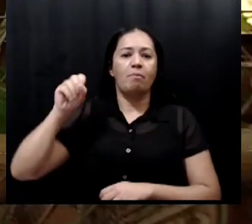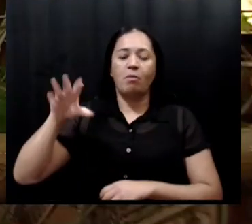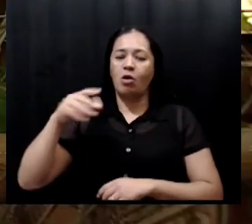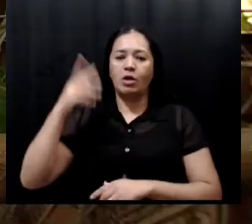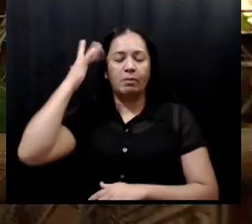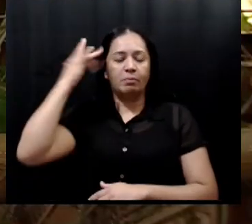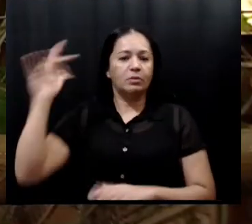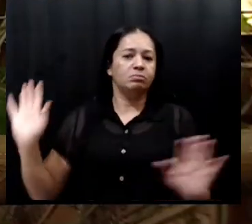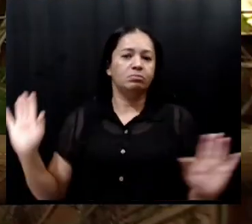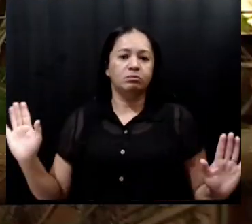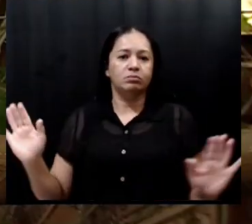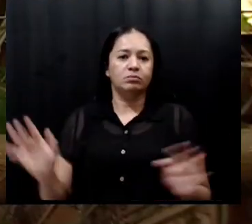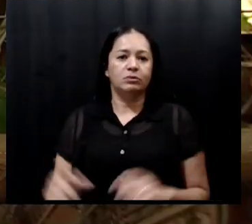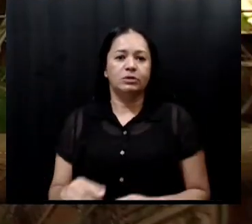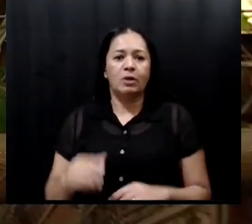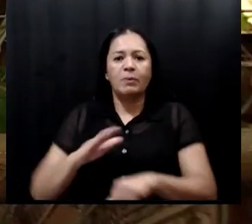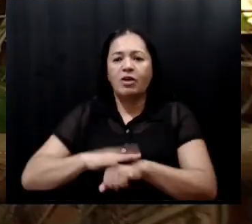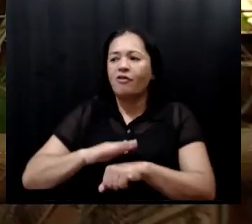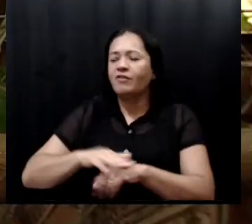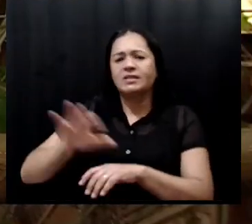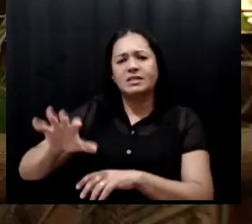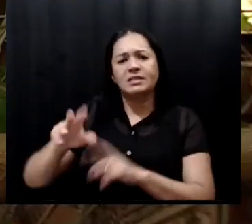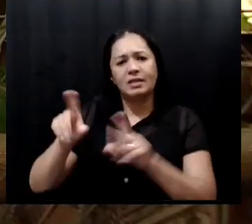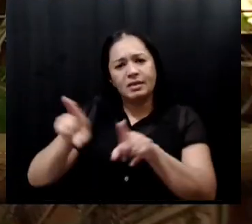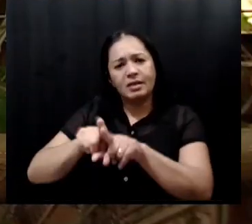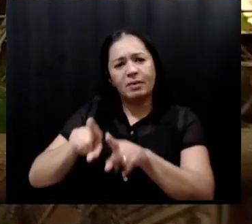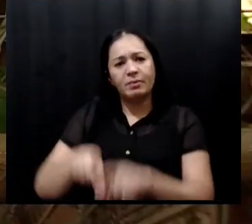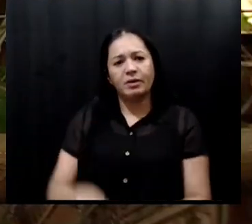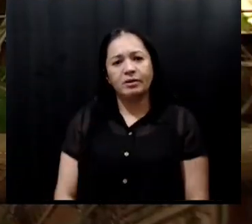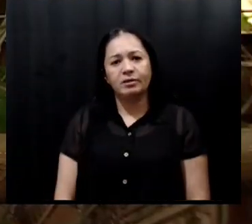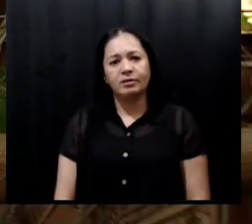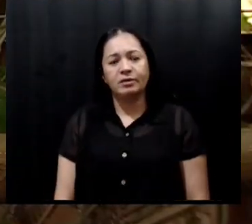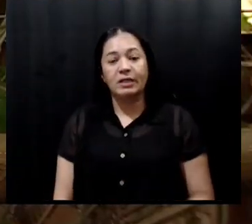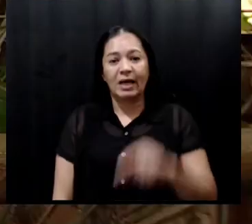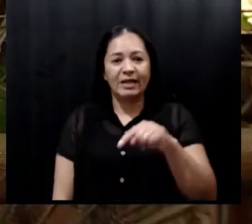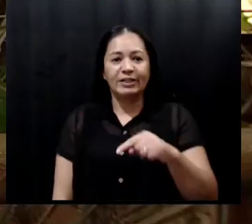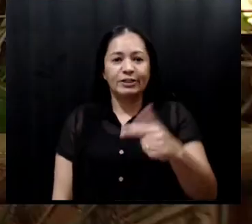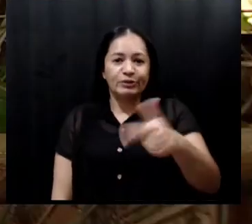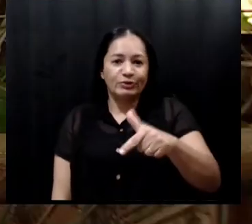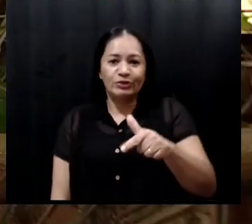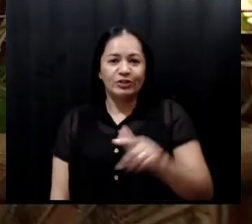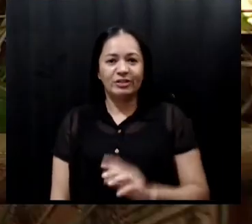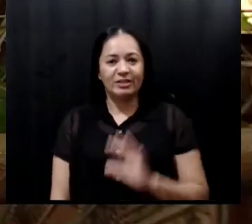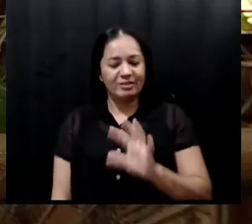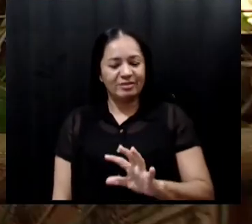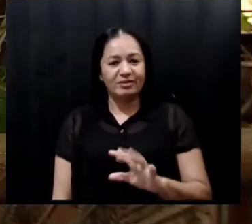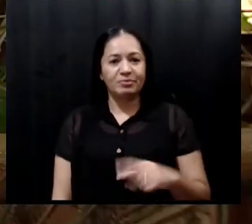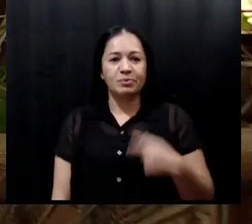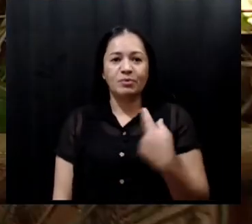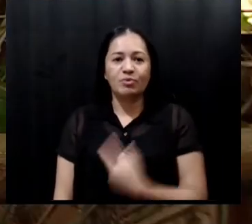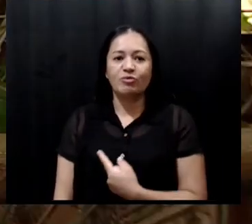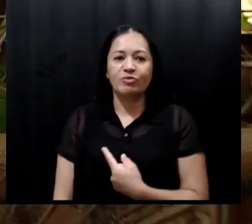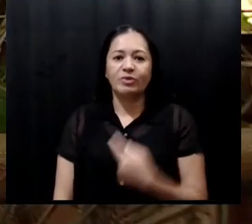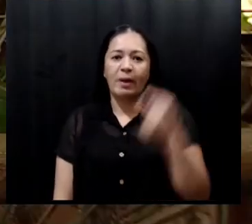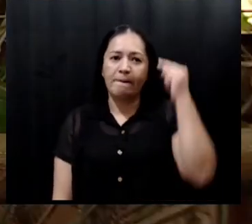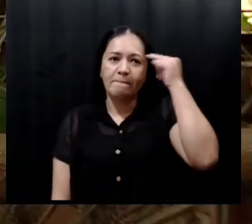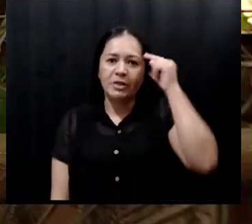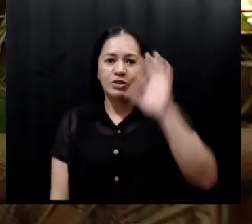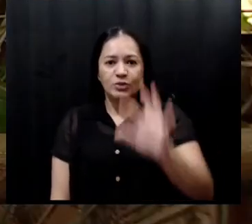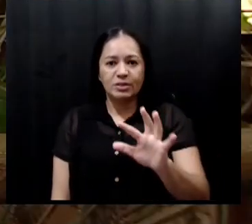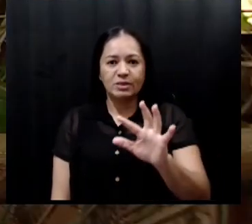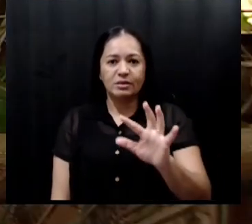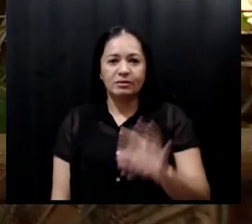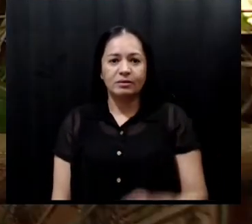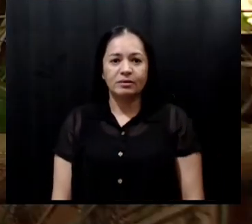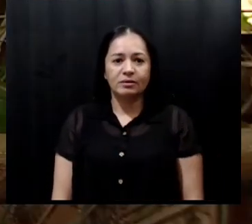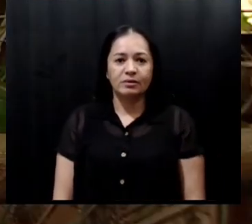que a gente não faz assim também, né? E aqui na região não tinha esse tipo de bar, né? Então a gente pensou nessa ideia e falou,